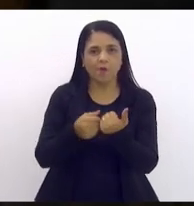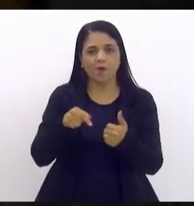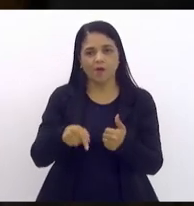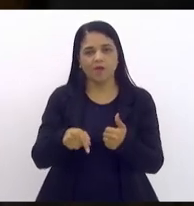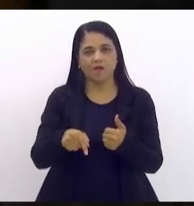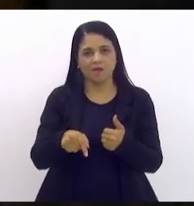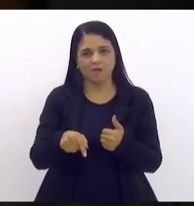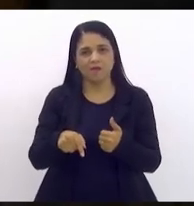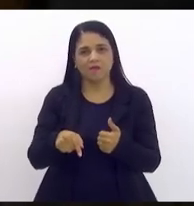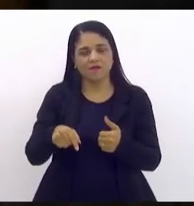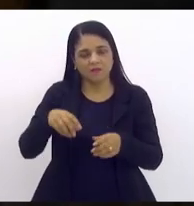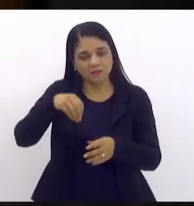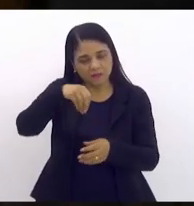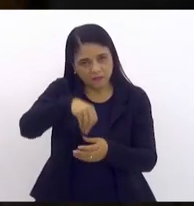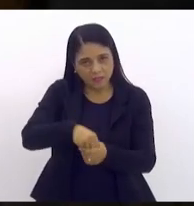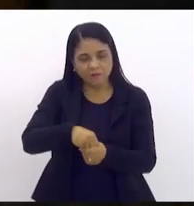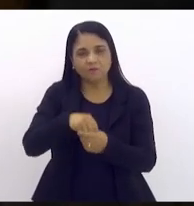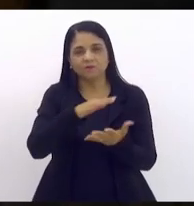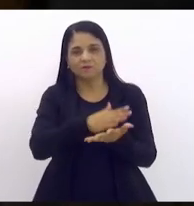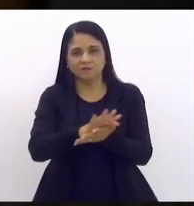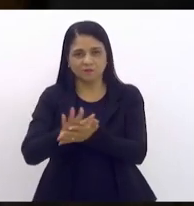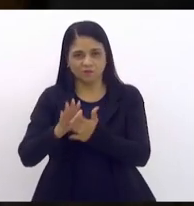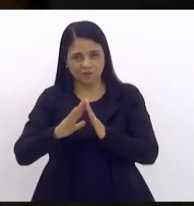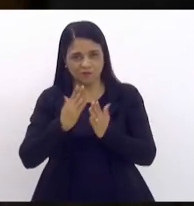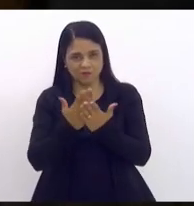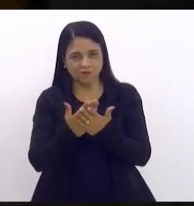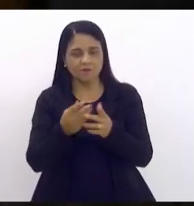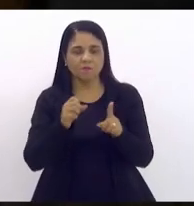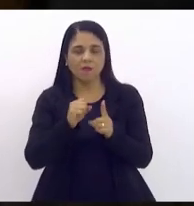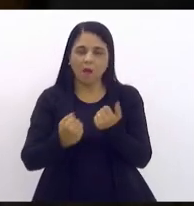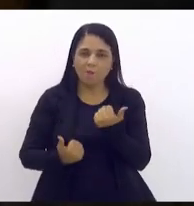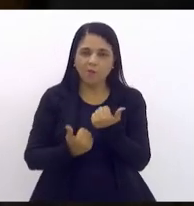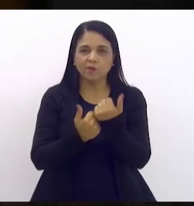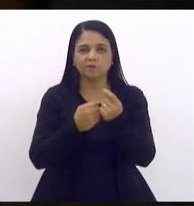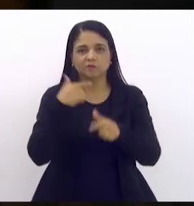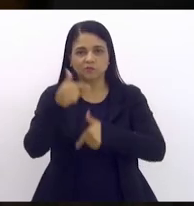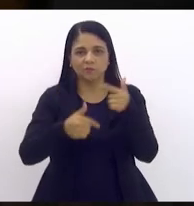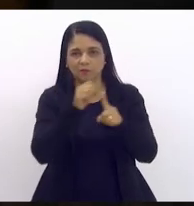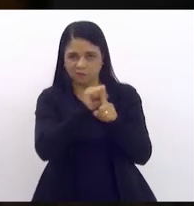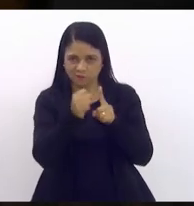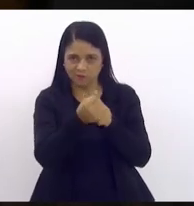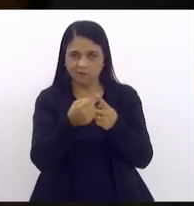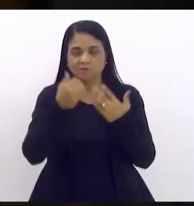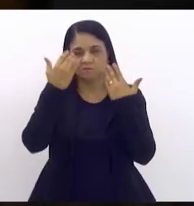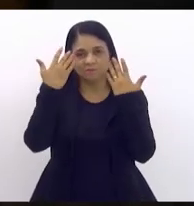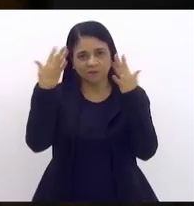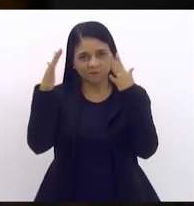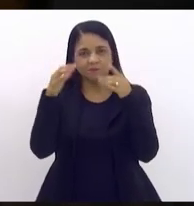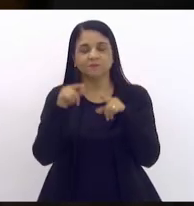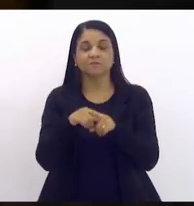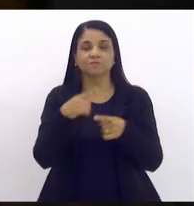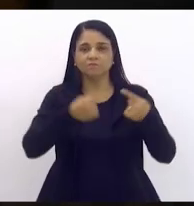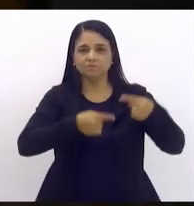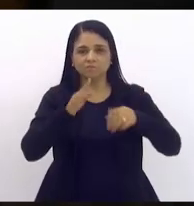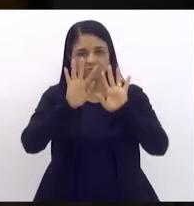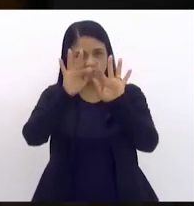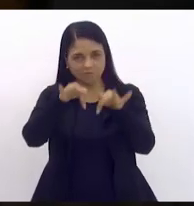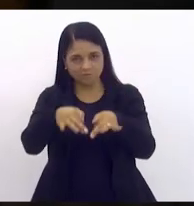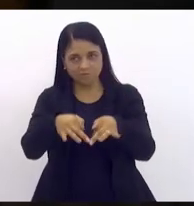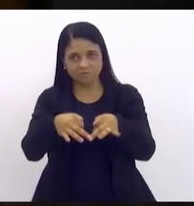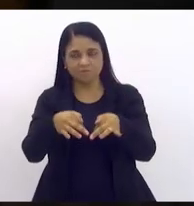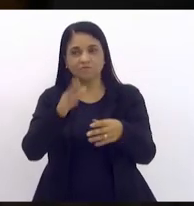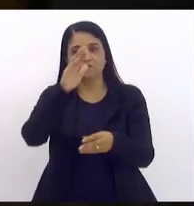com espaço para que os trabalhos sociais sejam feitos. Obrigado, parabéns a vocês. Não havendo mais quem queira discutir, encerrada a